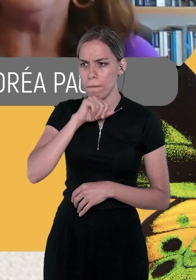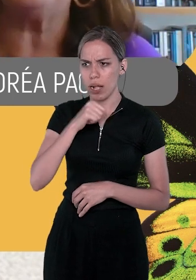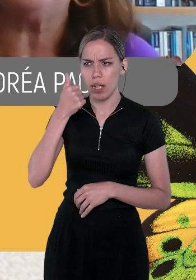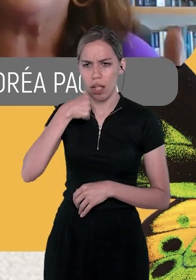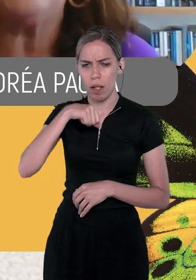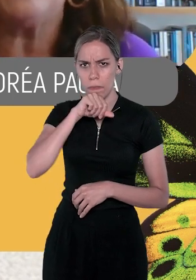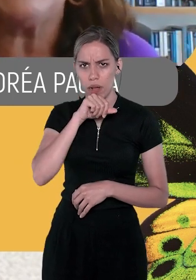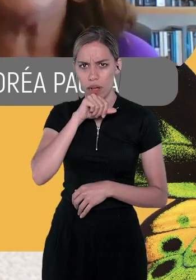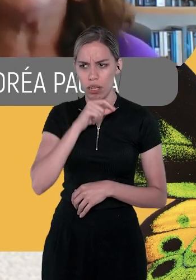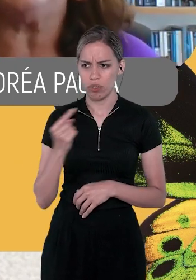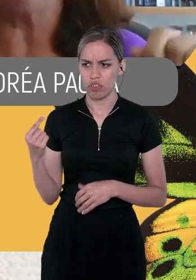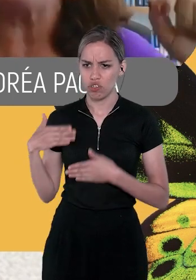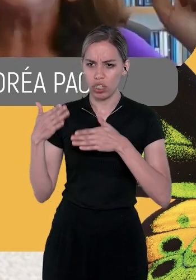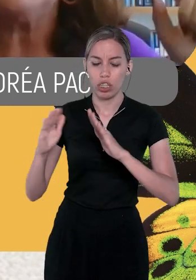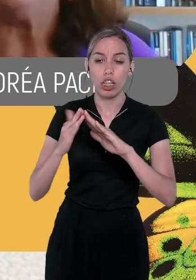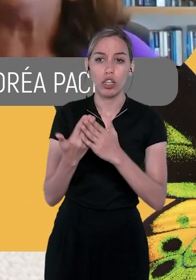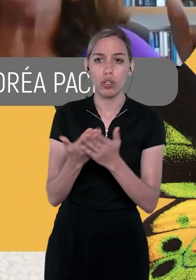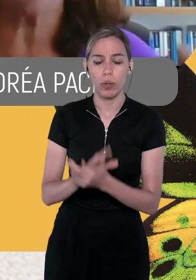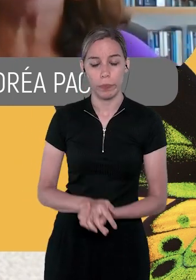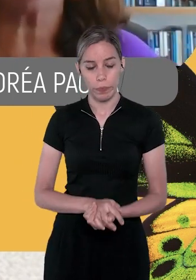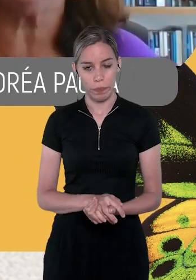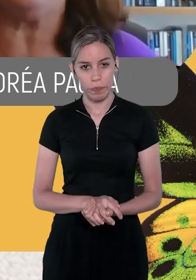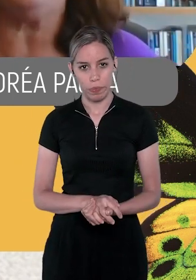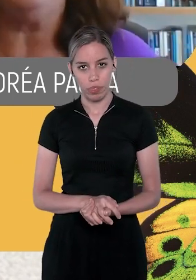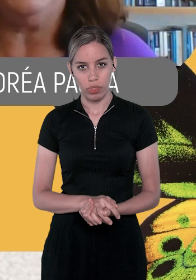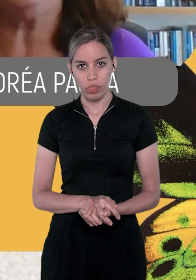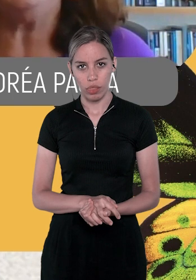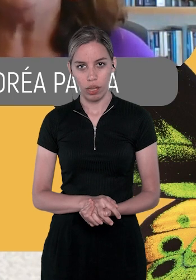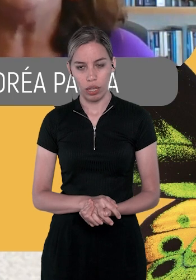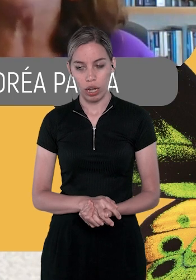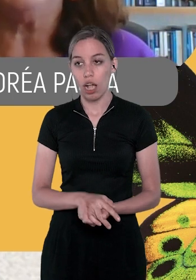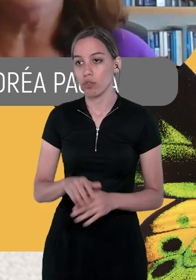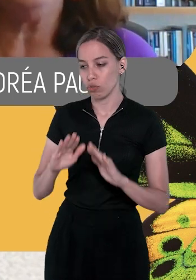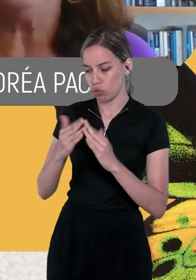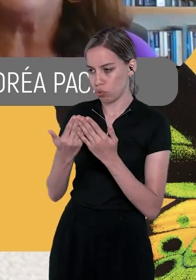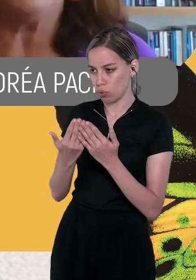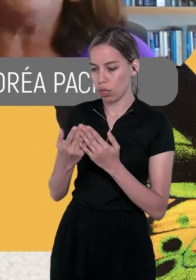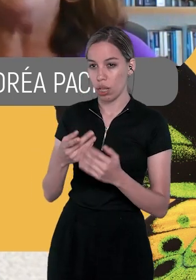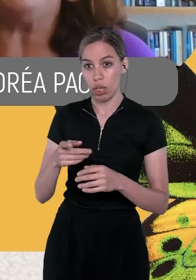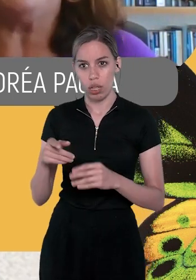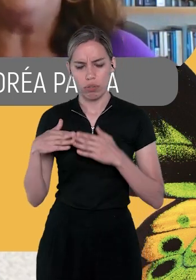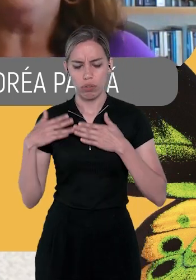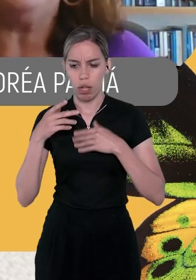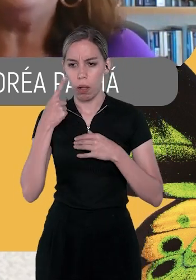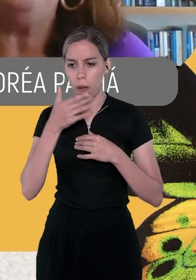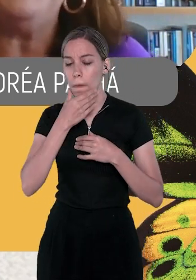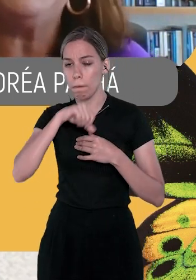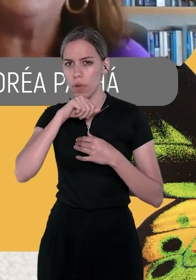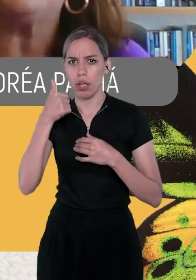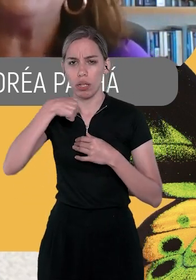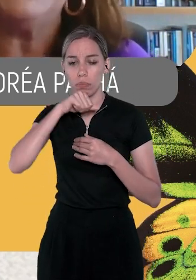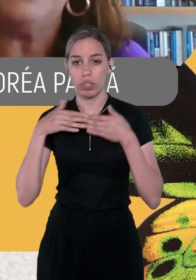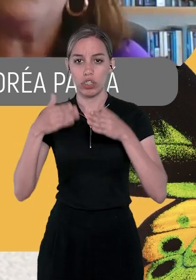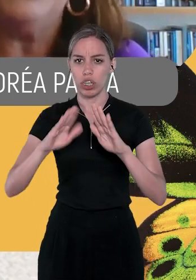por isso e o colégio dissesse assim: nós vamos tomar as medidas. Não se toma medida nenhuma e